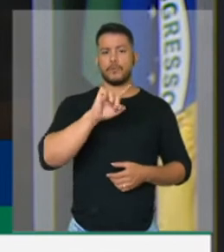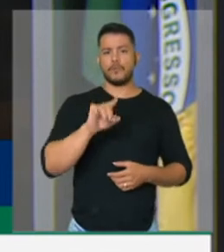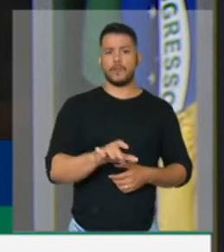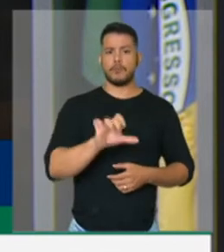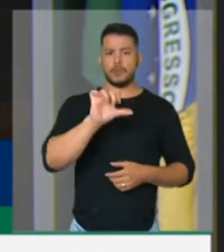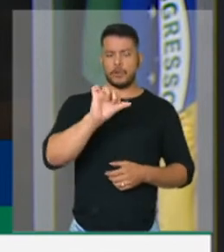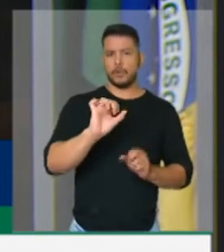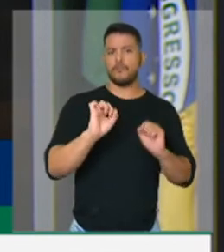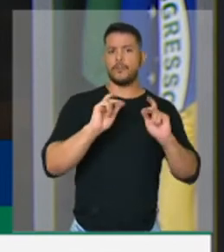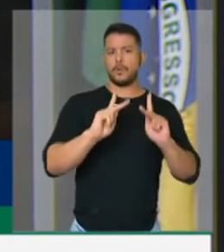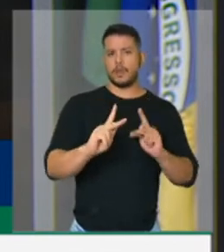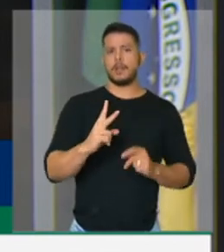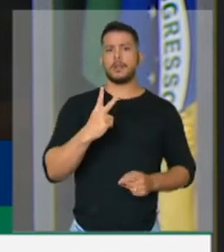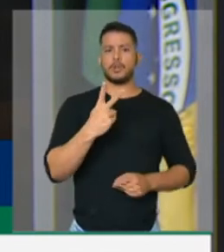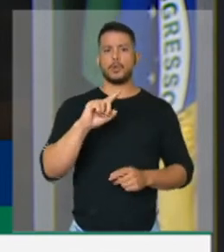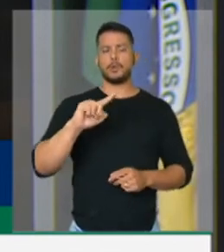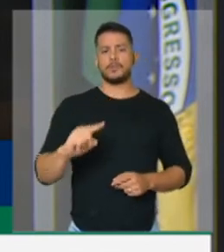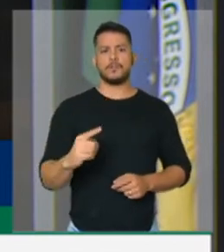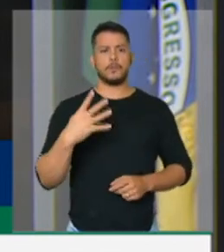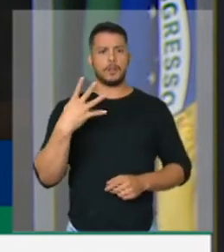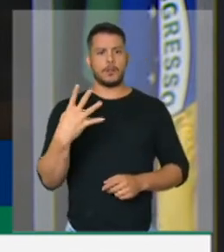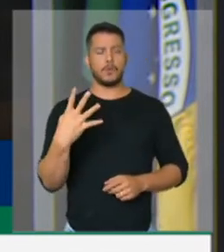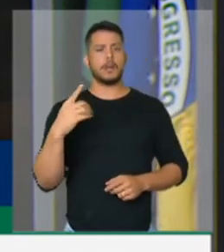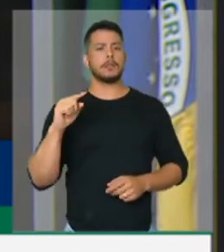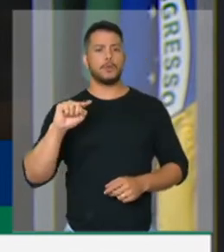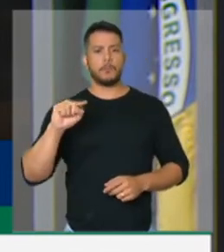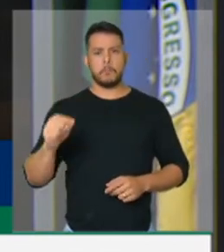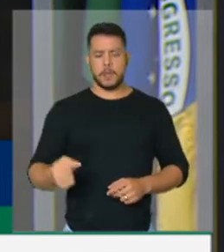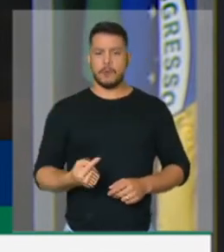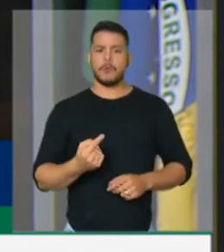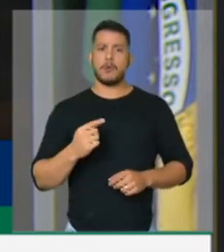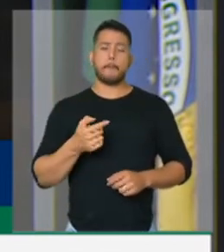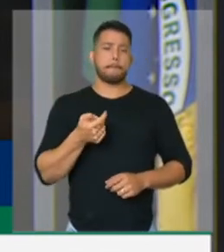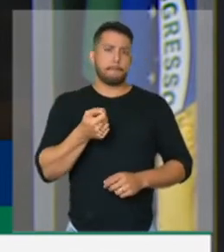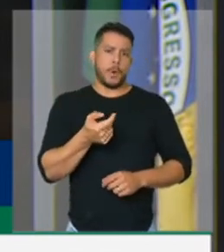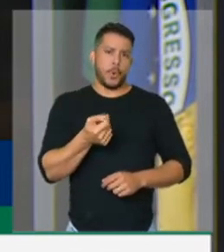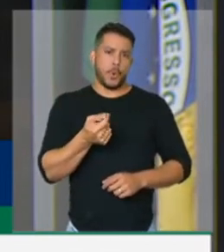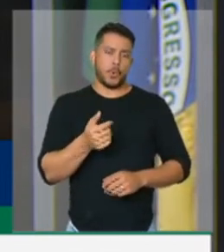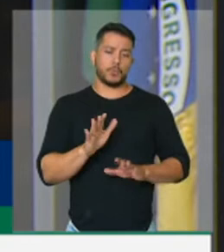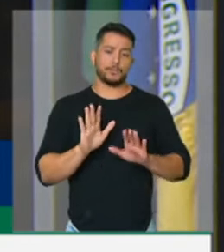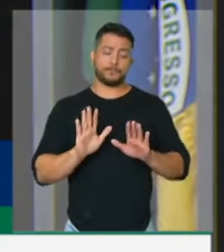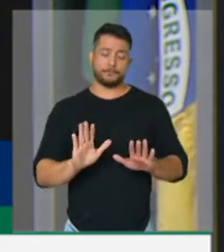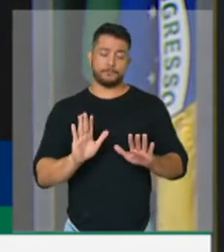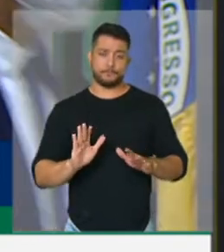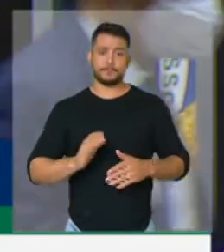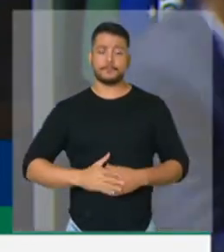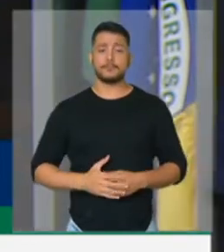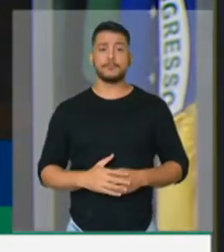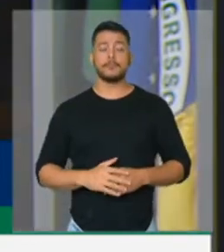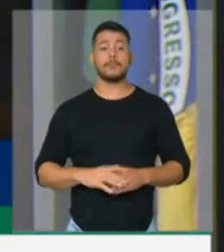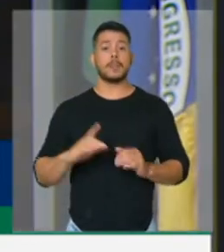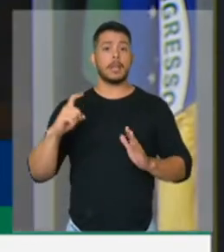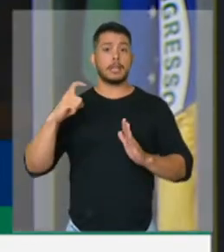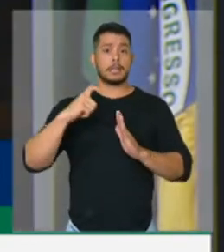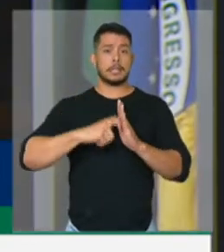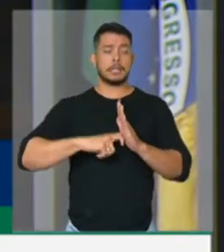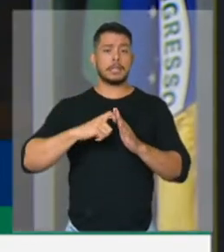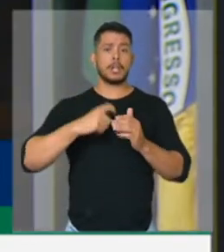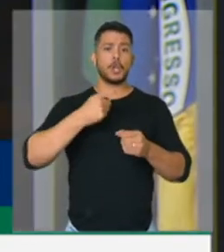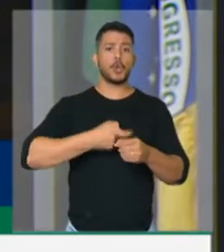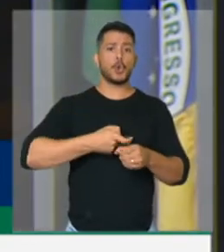mil, que é muito pouco ainda. Além disso, a tributação sobre lucros